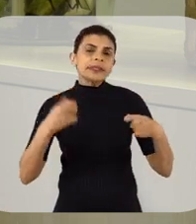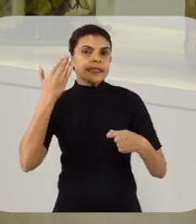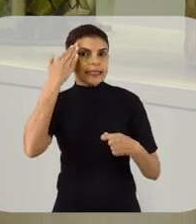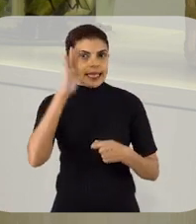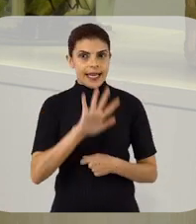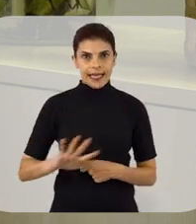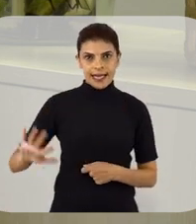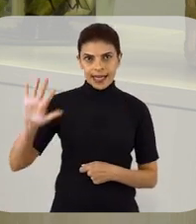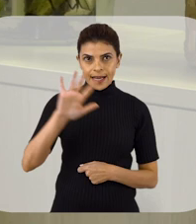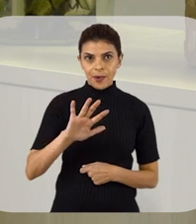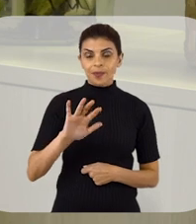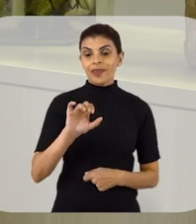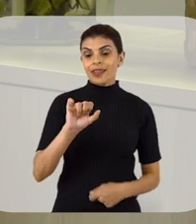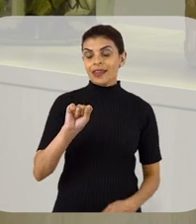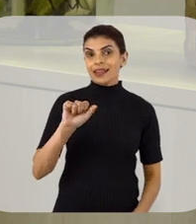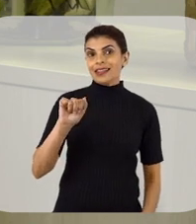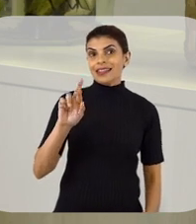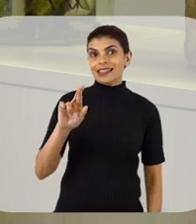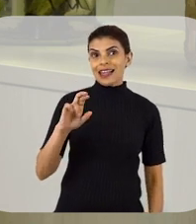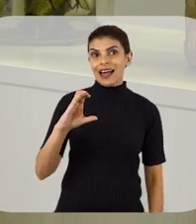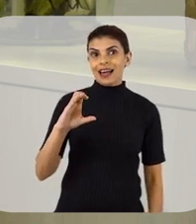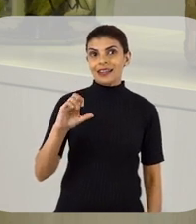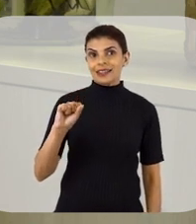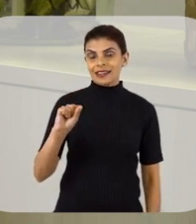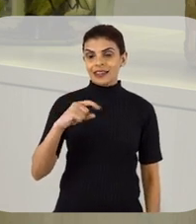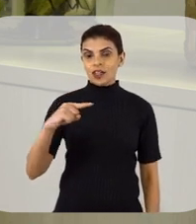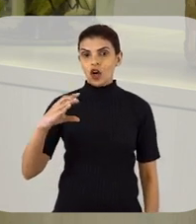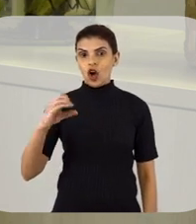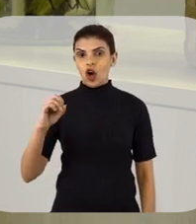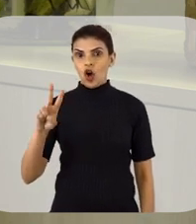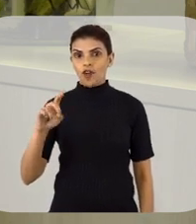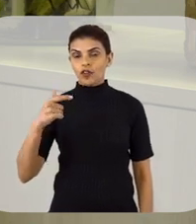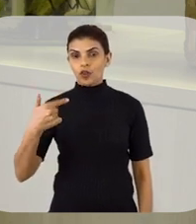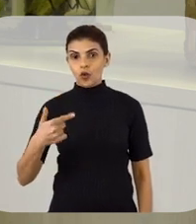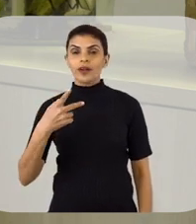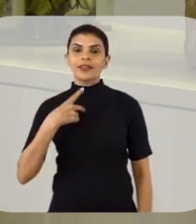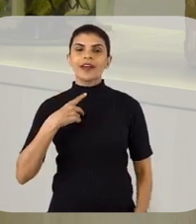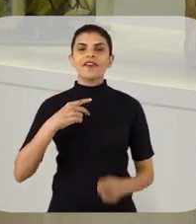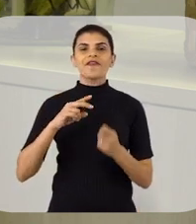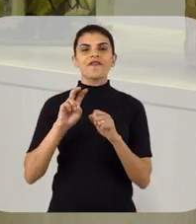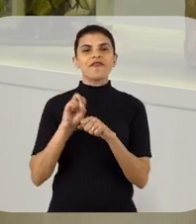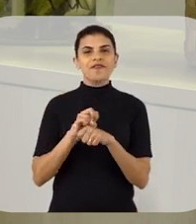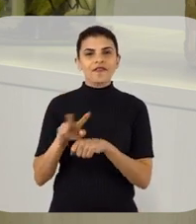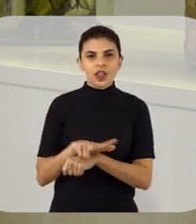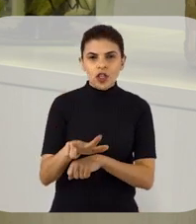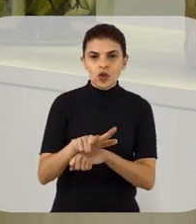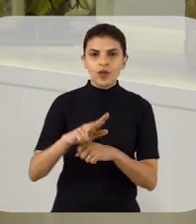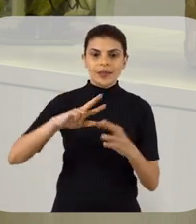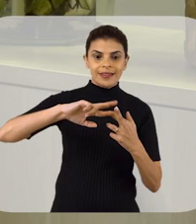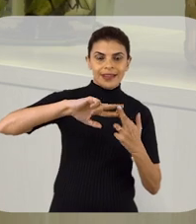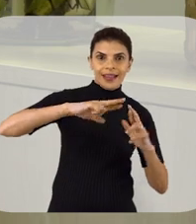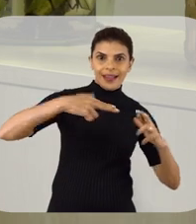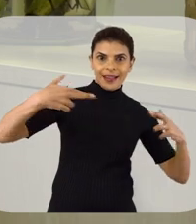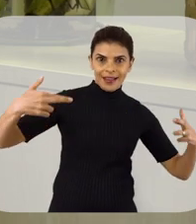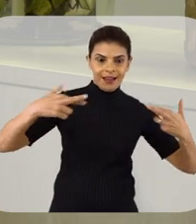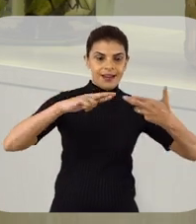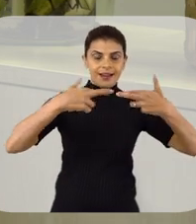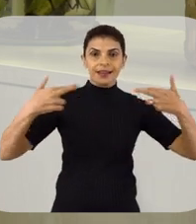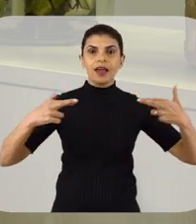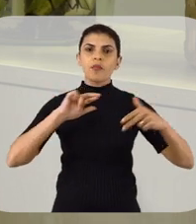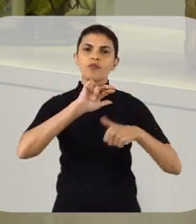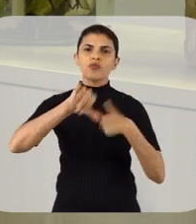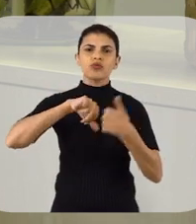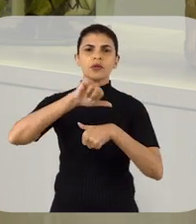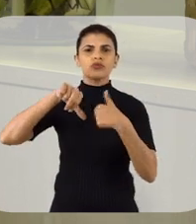entender? O SARS-CoV-2 é um vírus de RNA e os vírus de RNA eles têm muita facilidade por sofrer mutações ao longo do tempo.